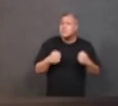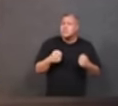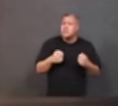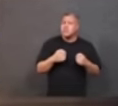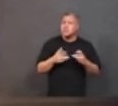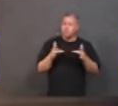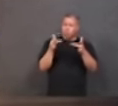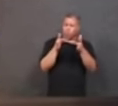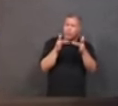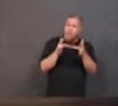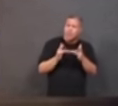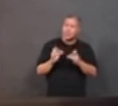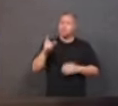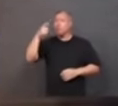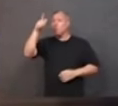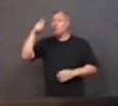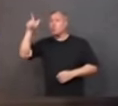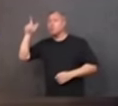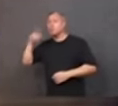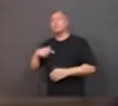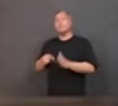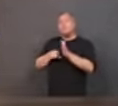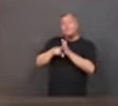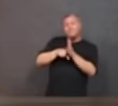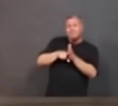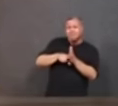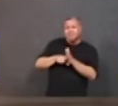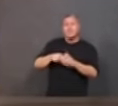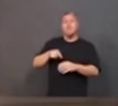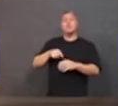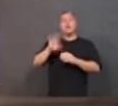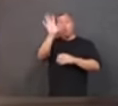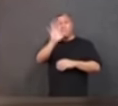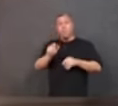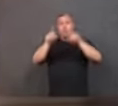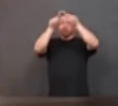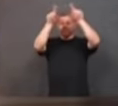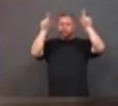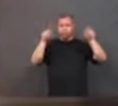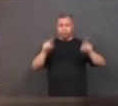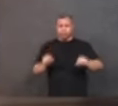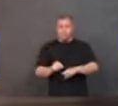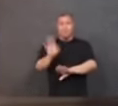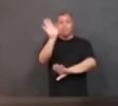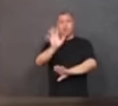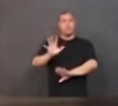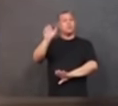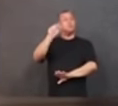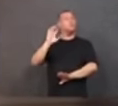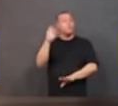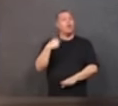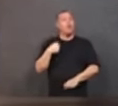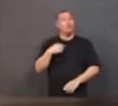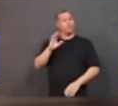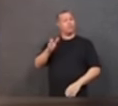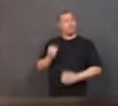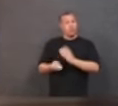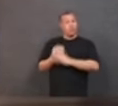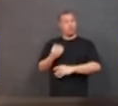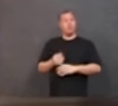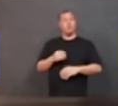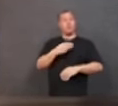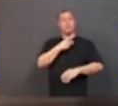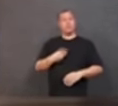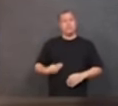todos os grandes projetos de pesquisa nacionais que eu tive a honra de direcionar pelo Ministério de Ciência, Tecnologia e Inovação durante